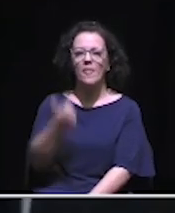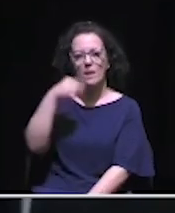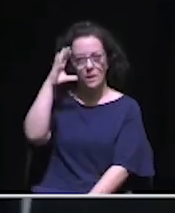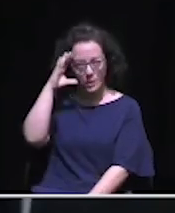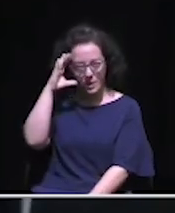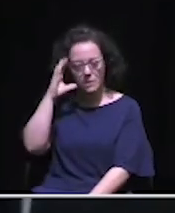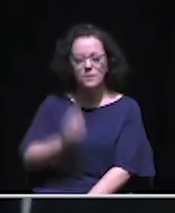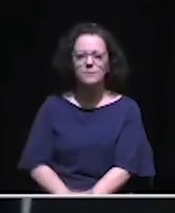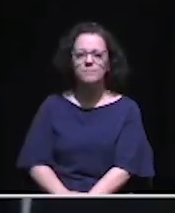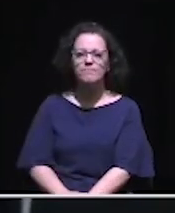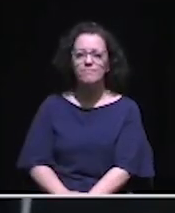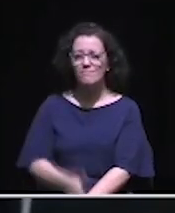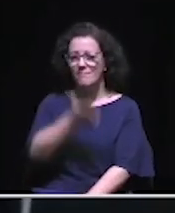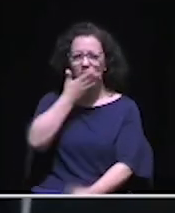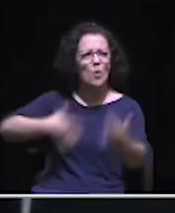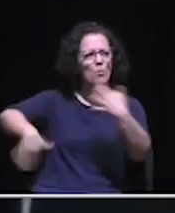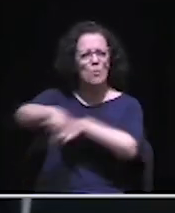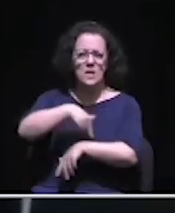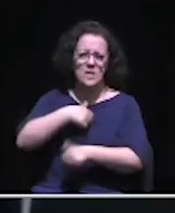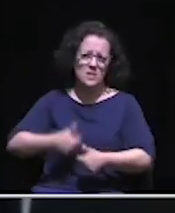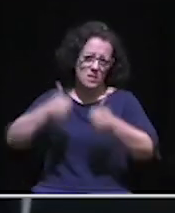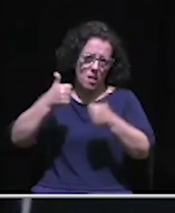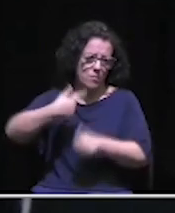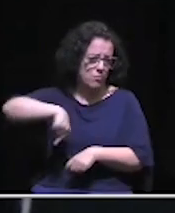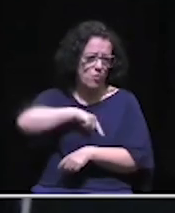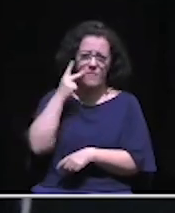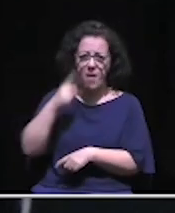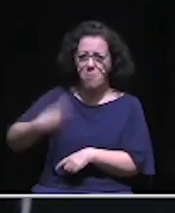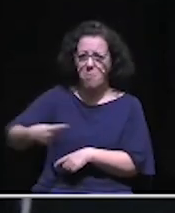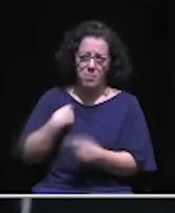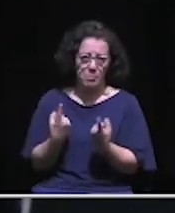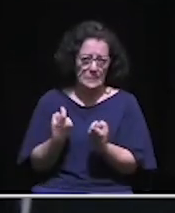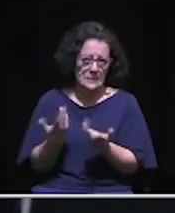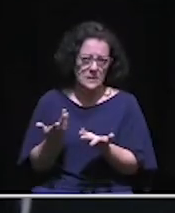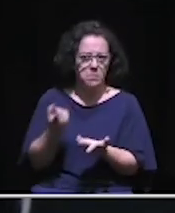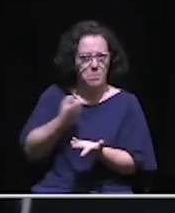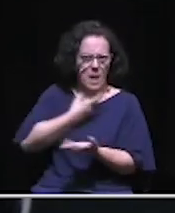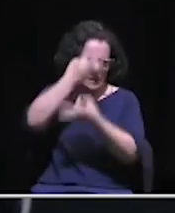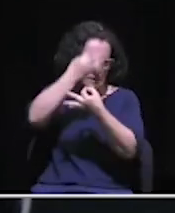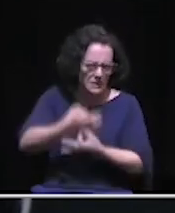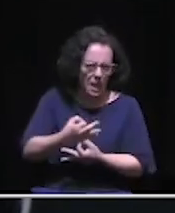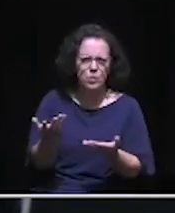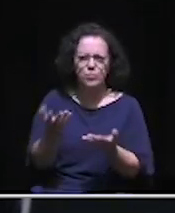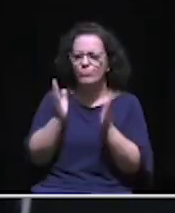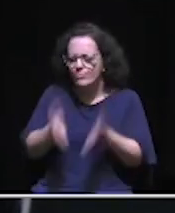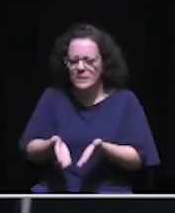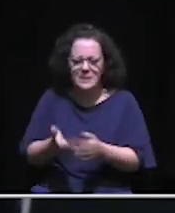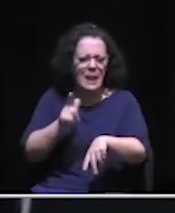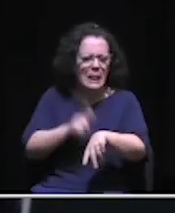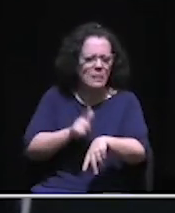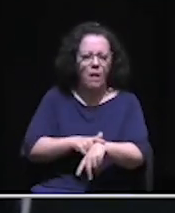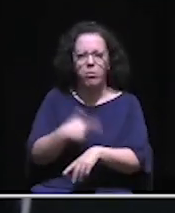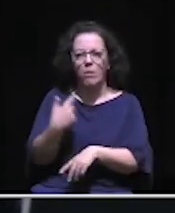Muito boa tarde. A mobilidade na cidade é essencial no dia-a-dia de todos nós e tem de ser levada muito a sério. Tudo tem de ser feito para minimizar o